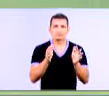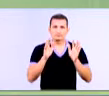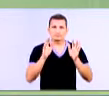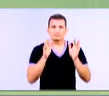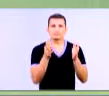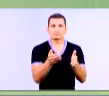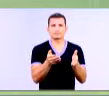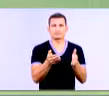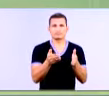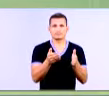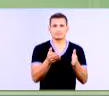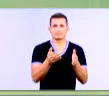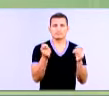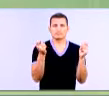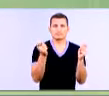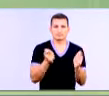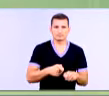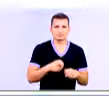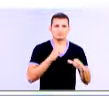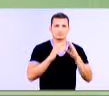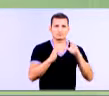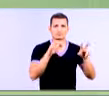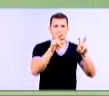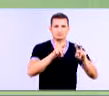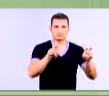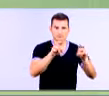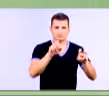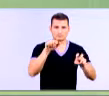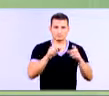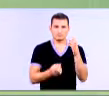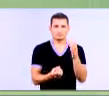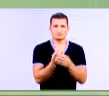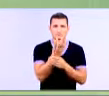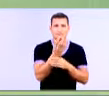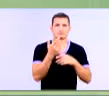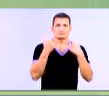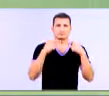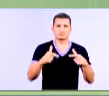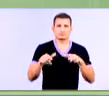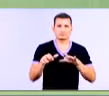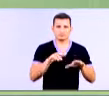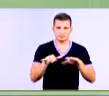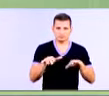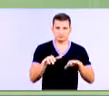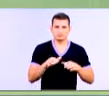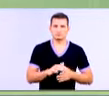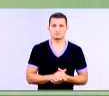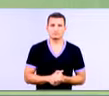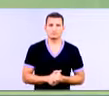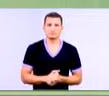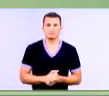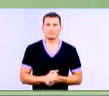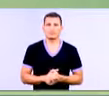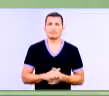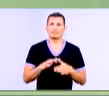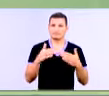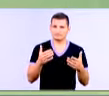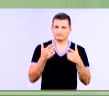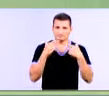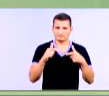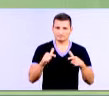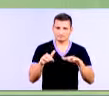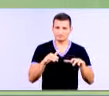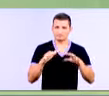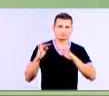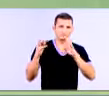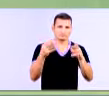com os computadores. Foi aí que nasceu, né, as linguagens de programação. Então, gente, na linguagem, toda